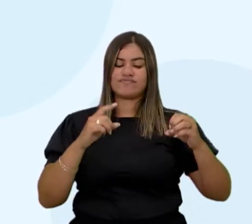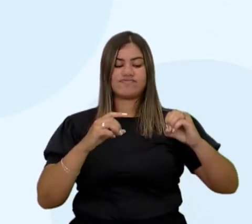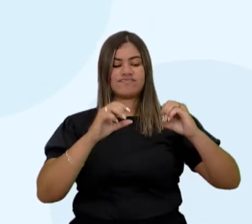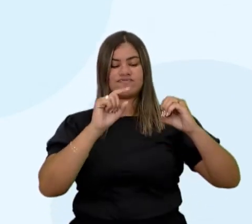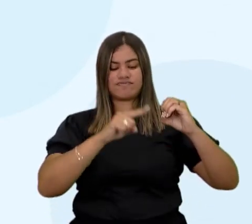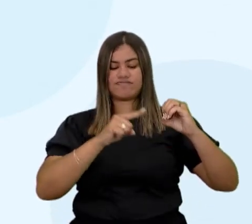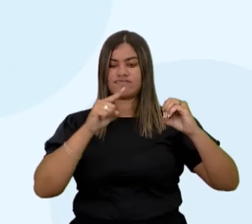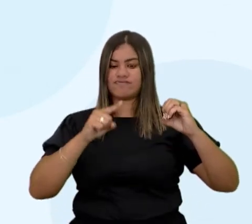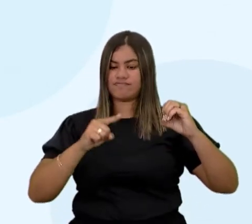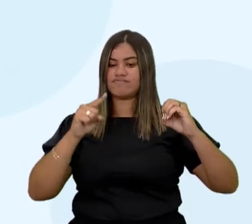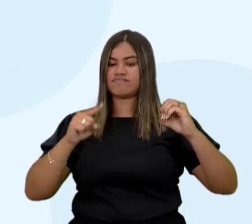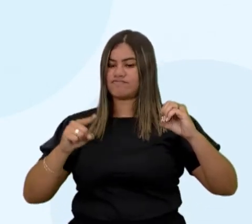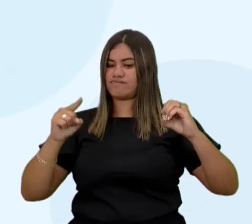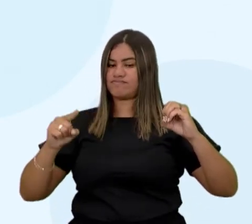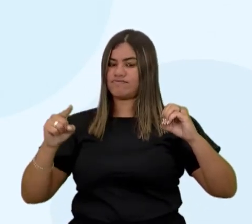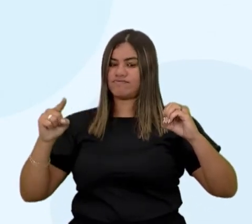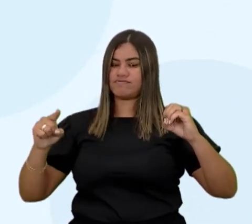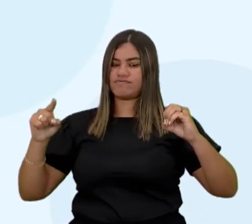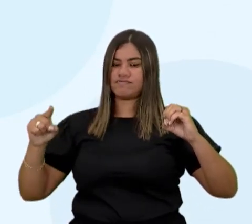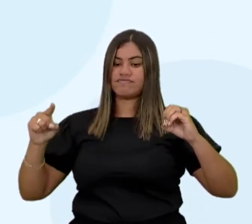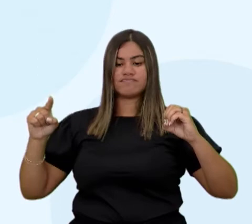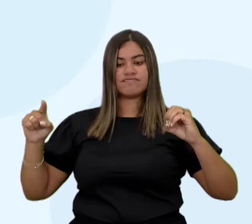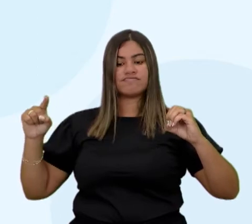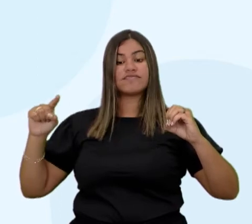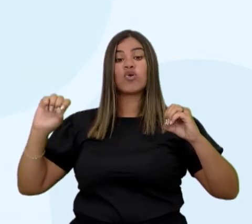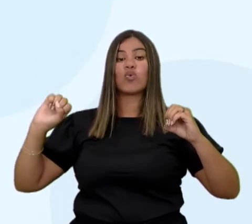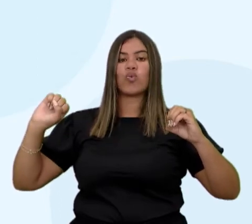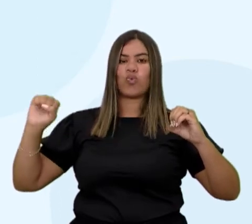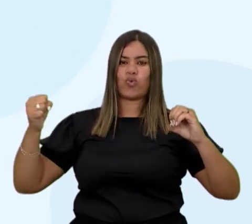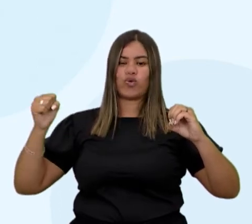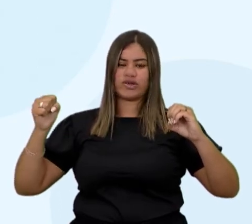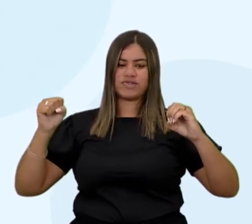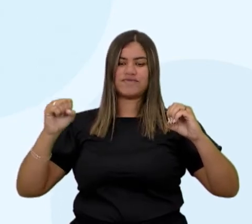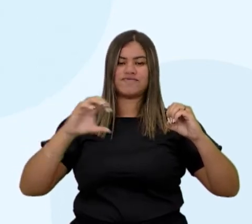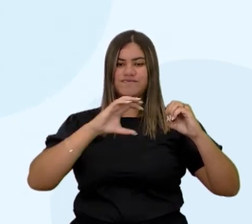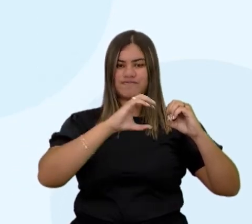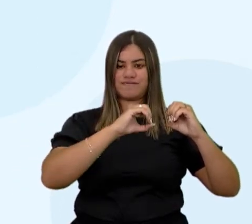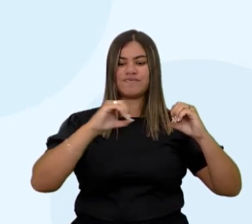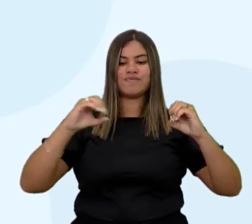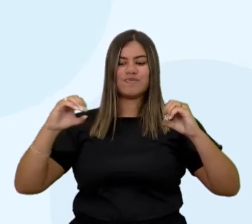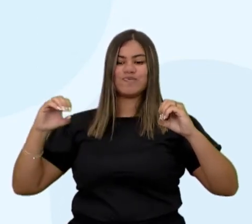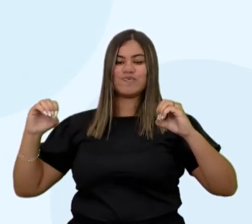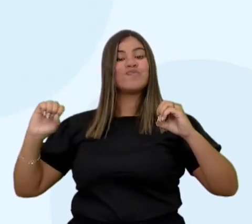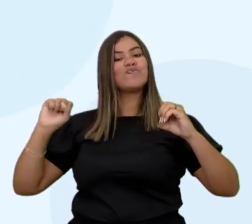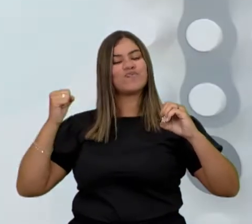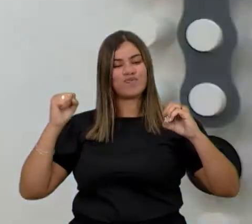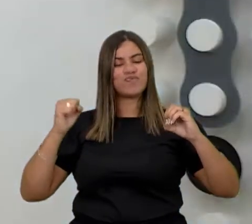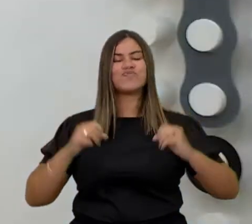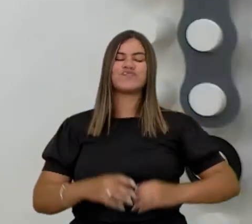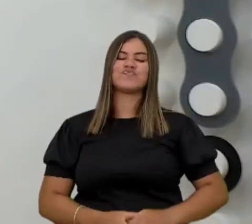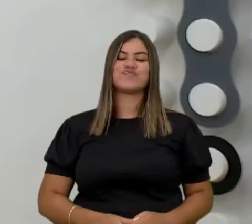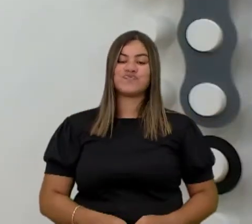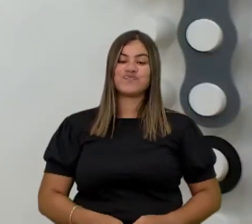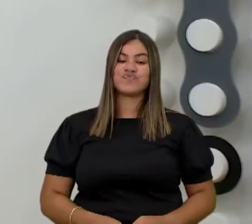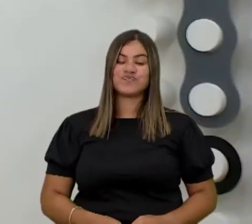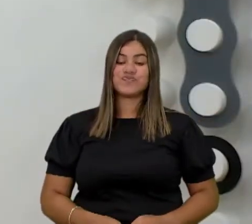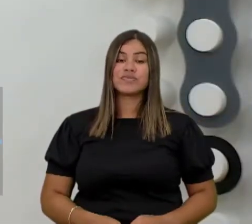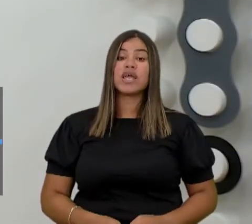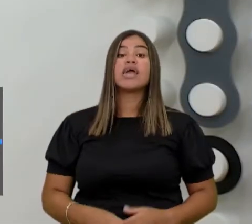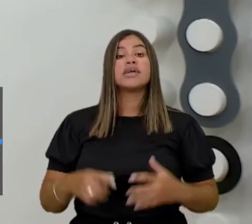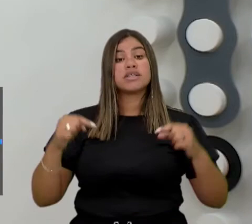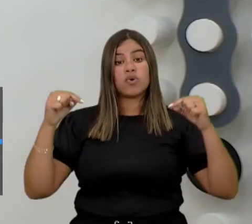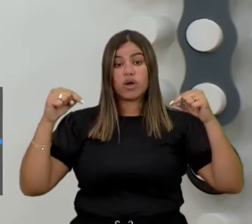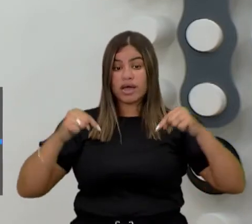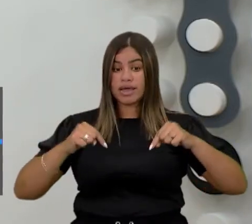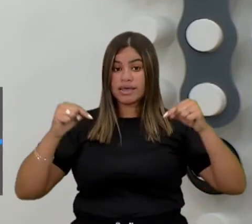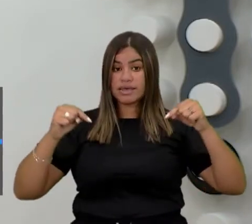Marte, Júpiter, Saturno, Urano e Netuno. Então o sistema solar nosso, que é denominado